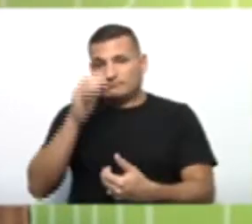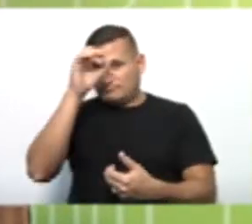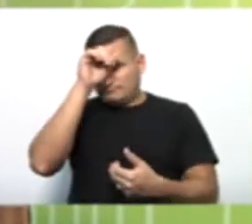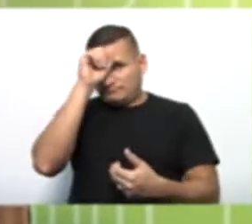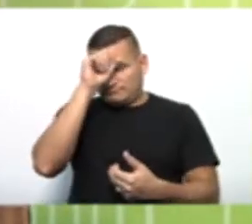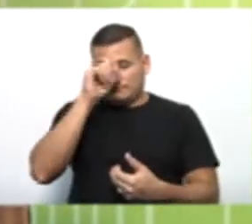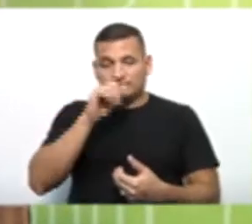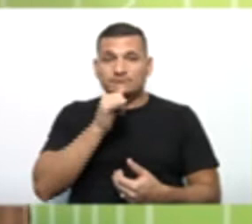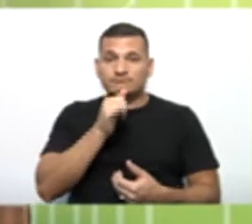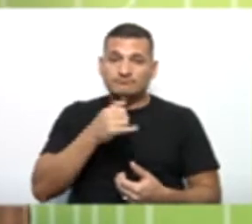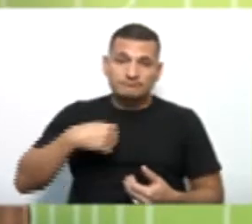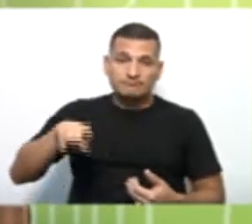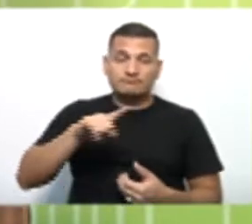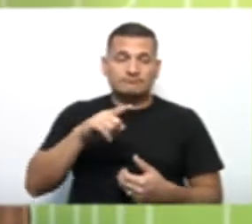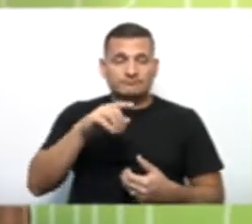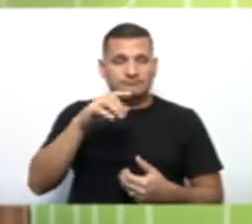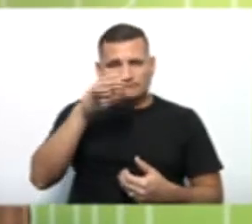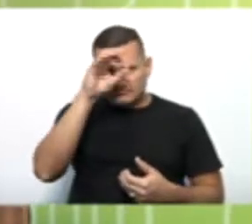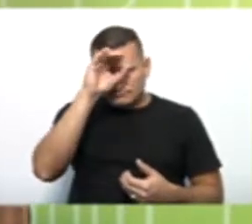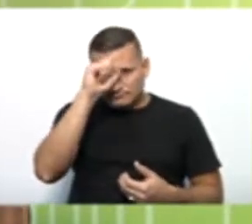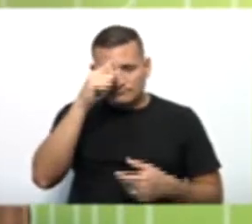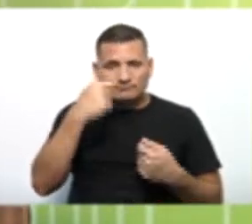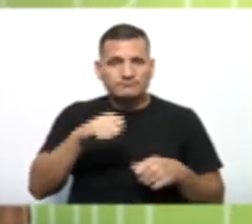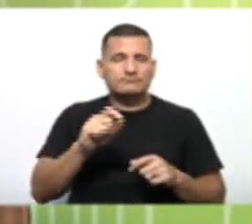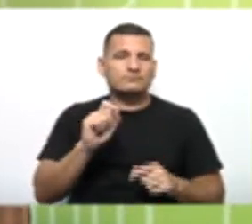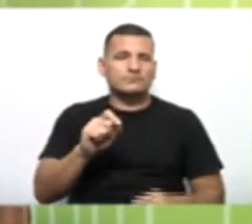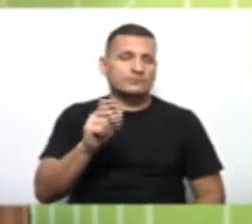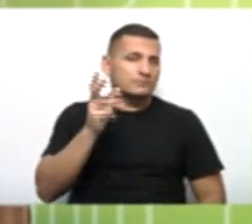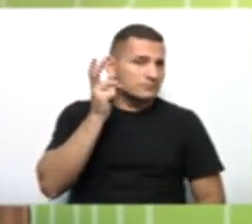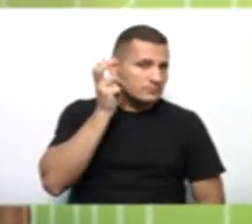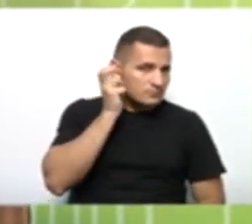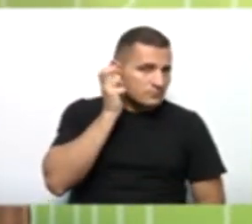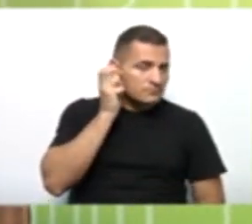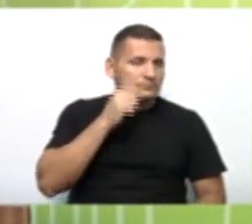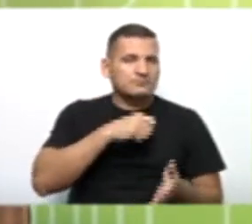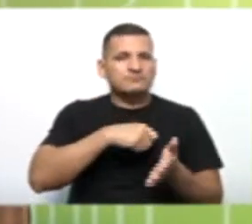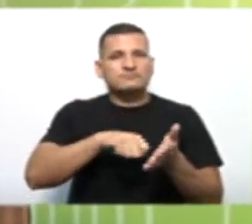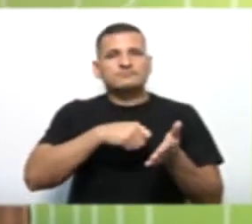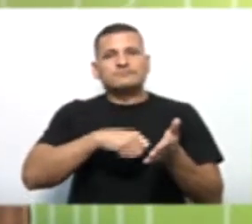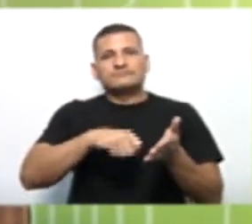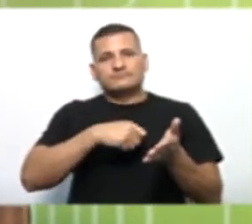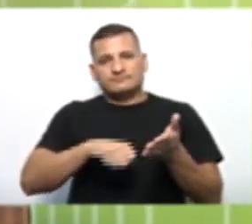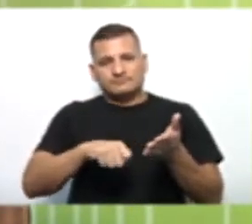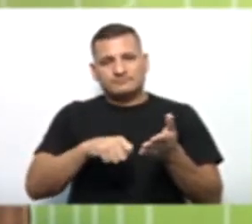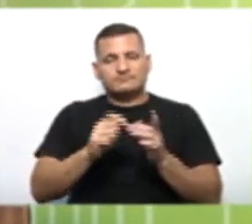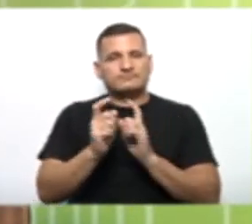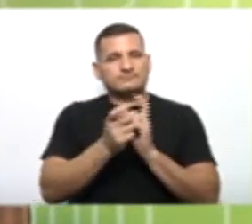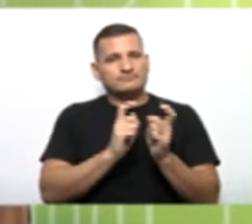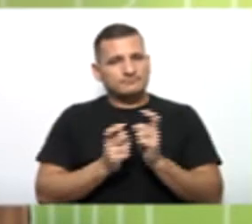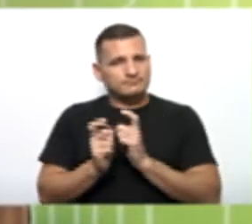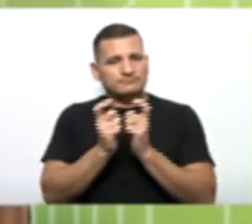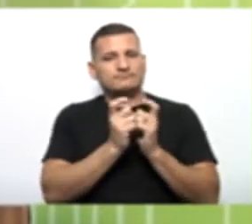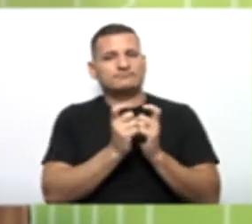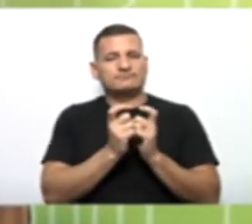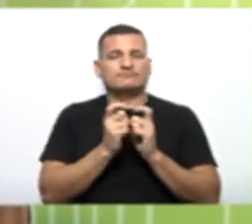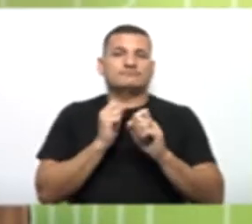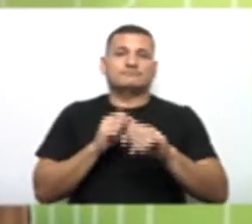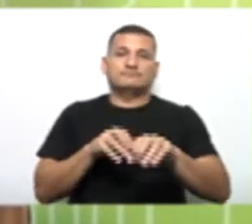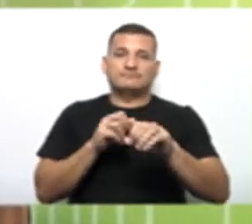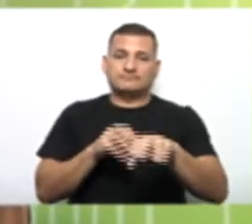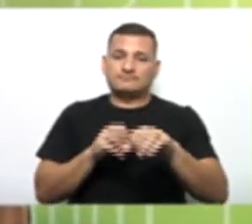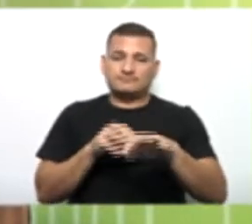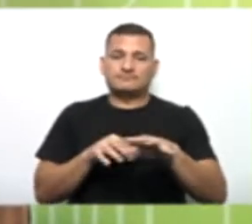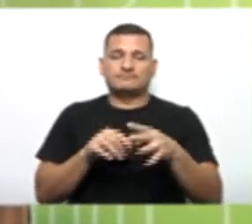aprender precisamos ter a capacidade de ouvir de escrever de discutir e de ensinar